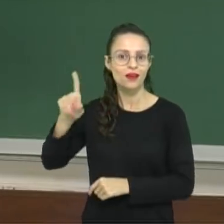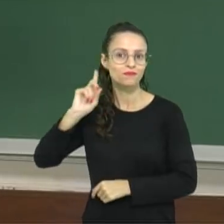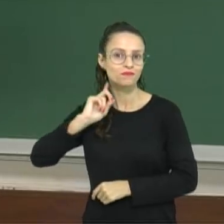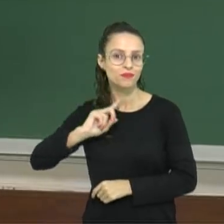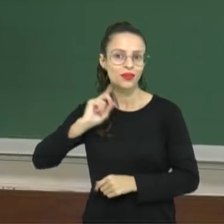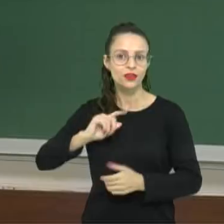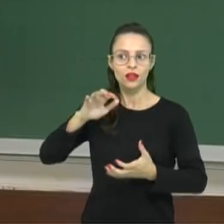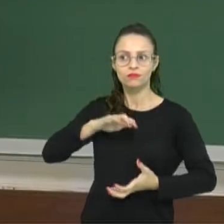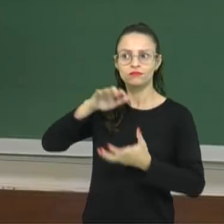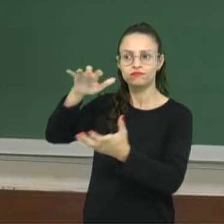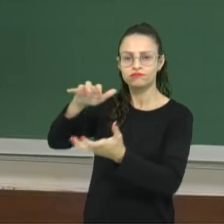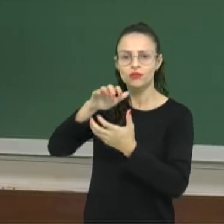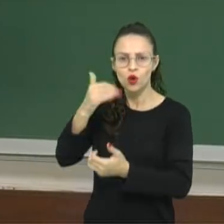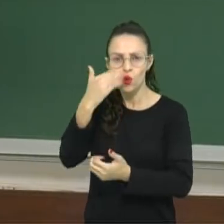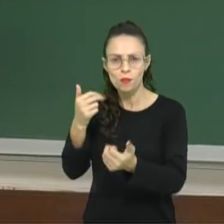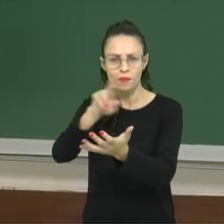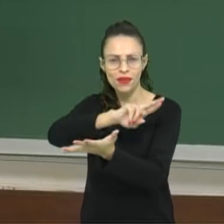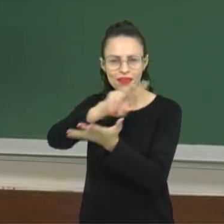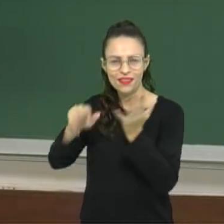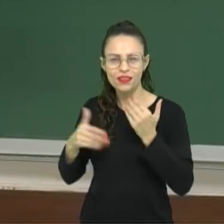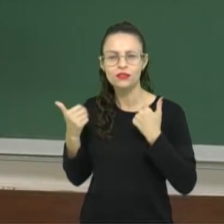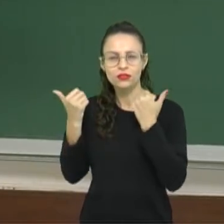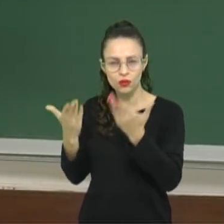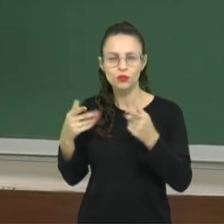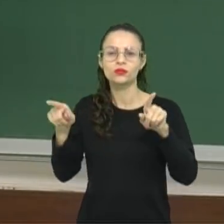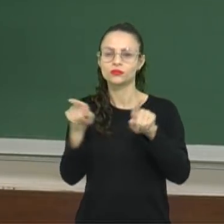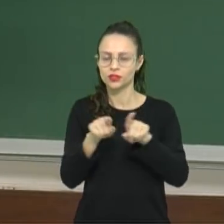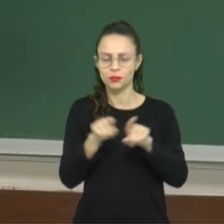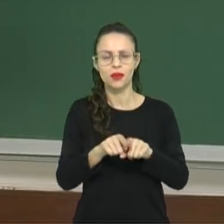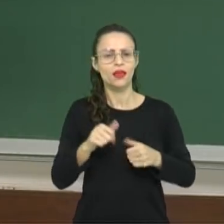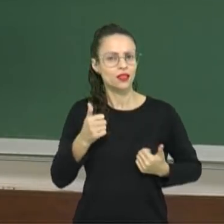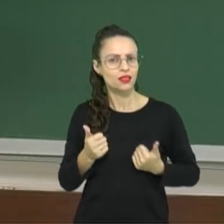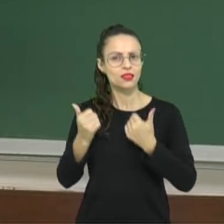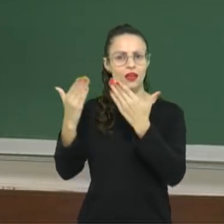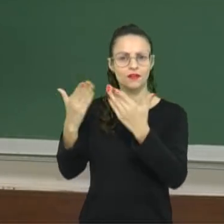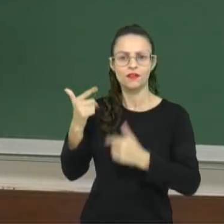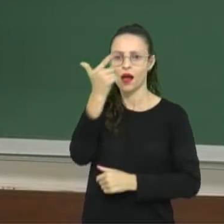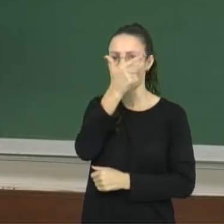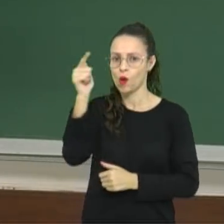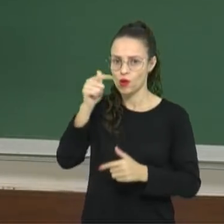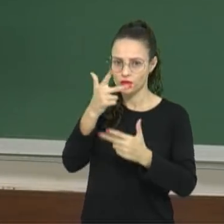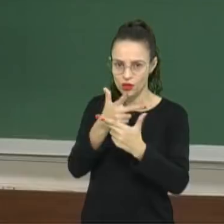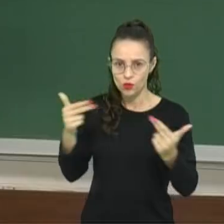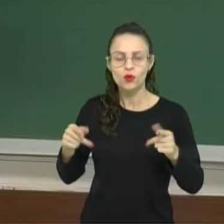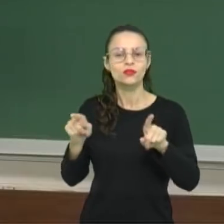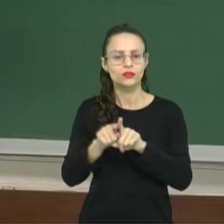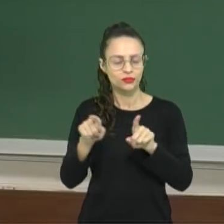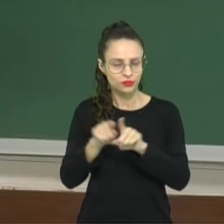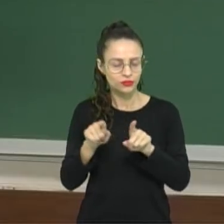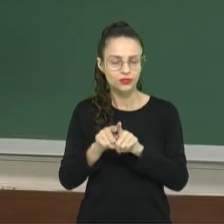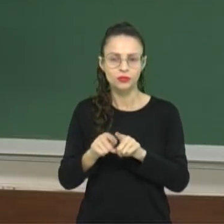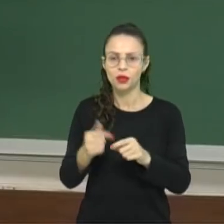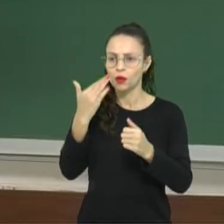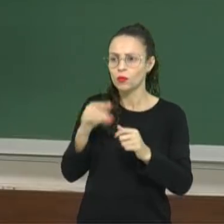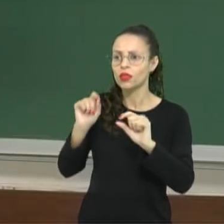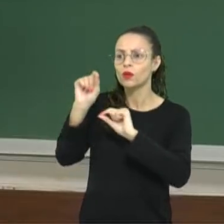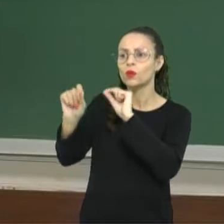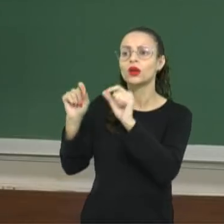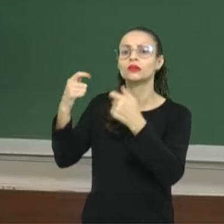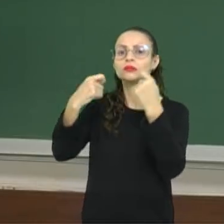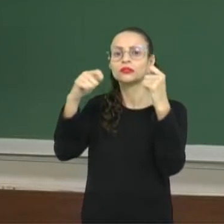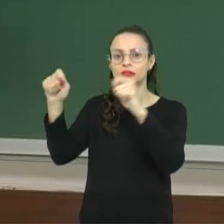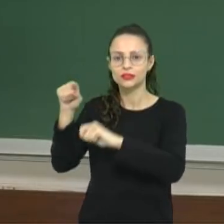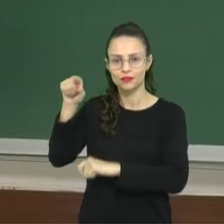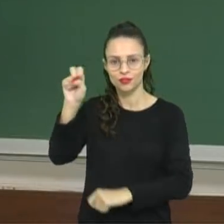Gerais? Então, a importância disso. Mas também levavam outras coisas além dos suprimentos para atender às necessidades lá da